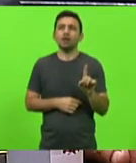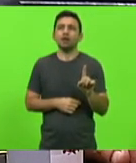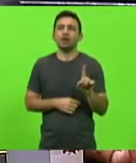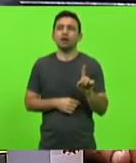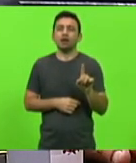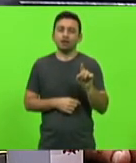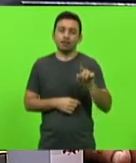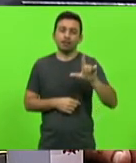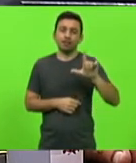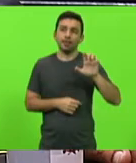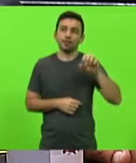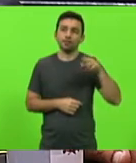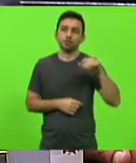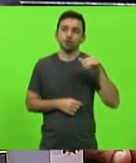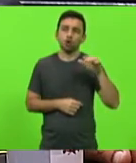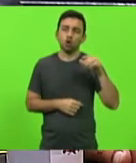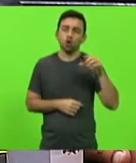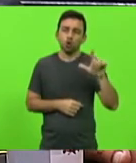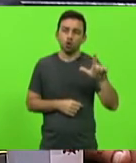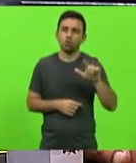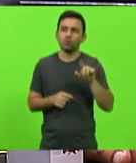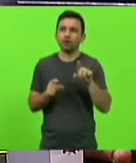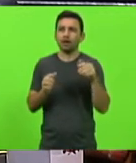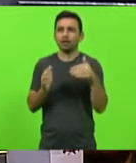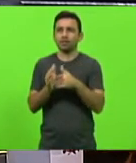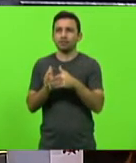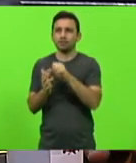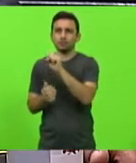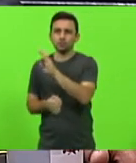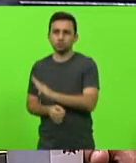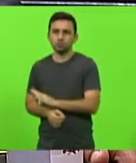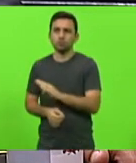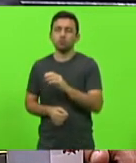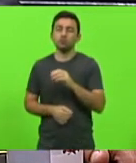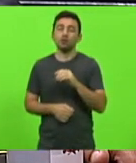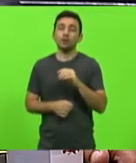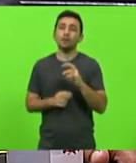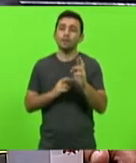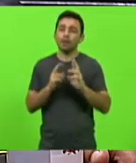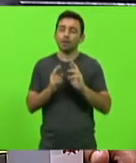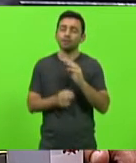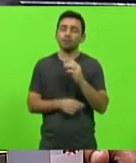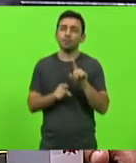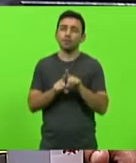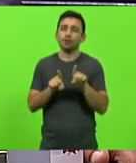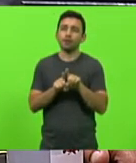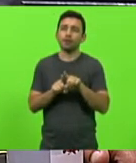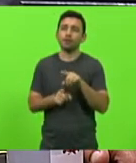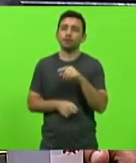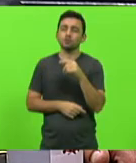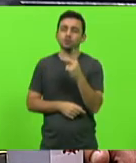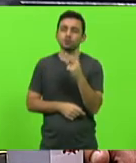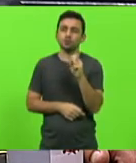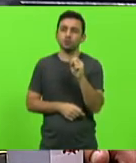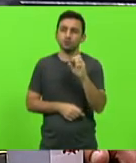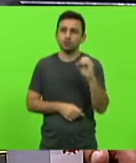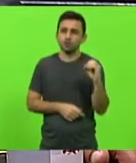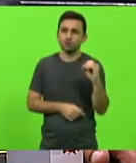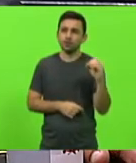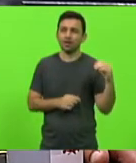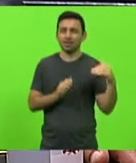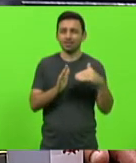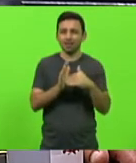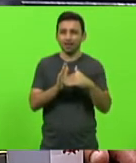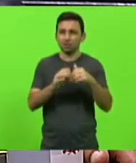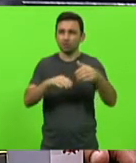Lençol, São Bento do Sul, da Beira 280, até o trevo das proximidades do